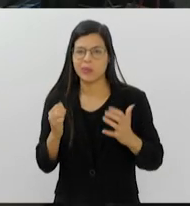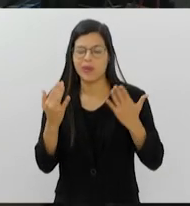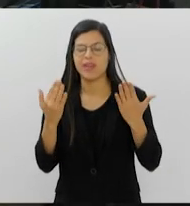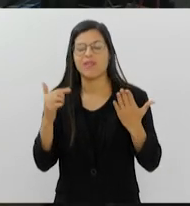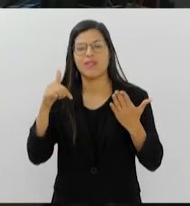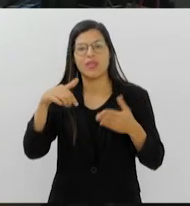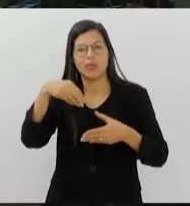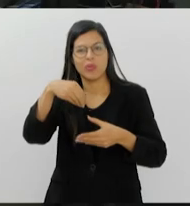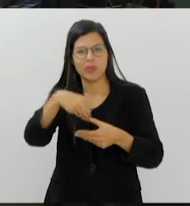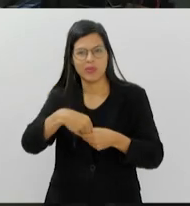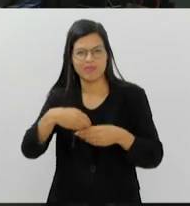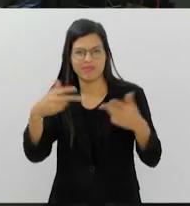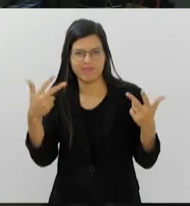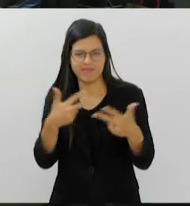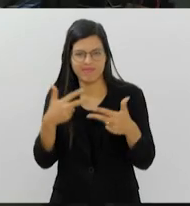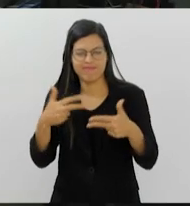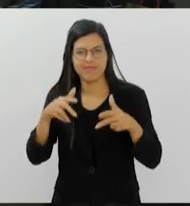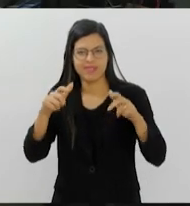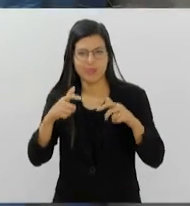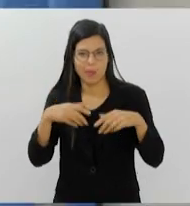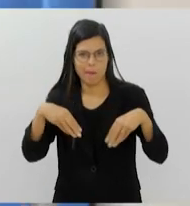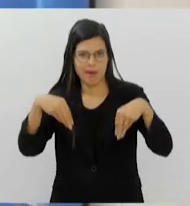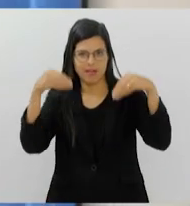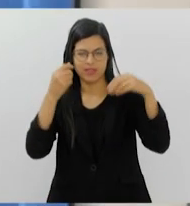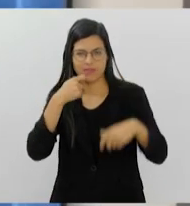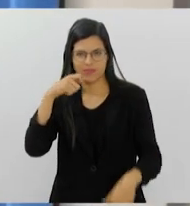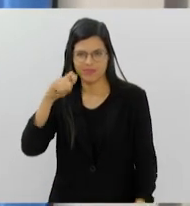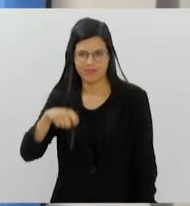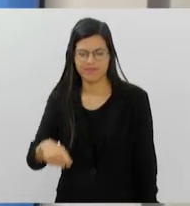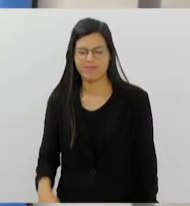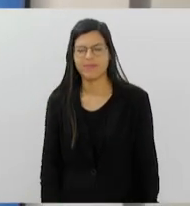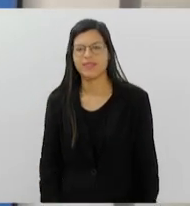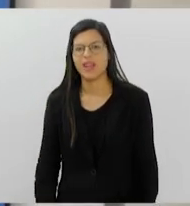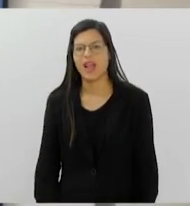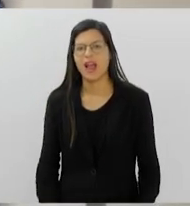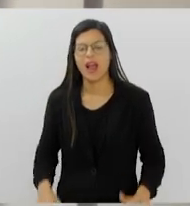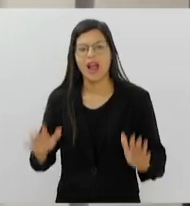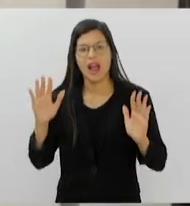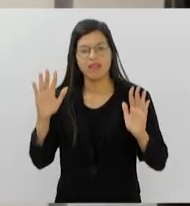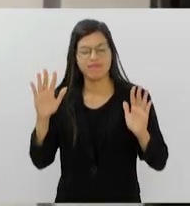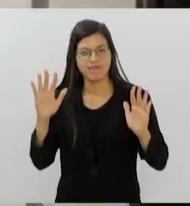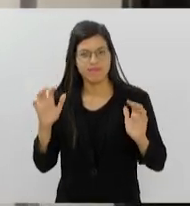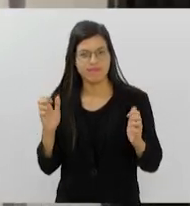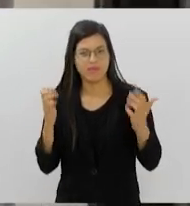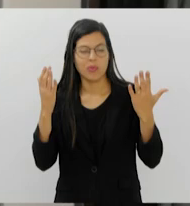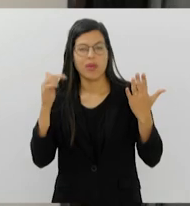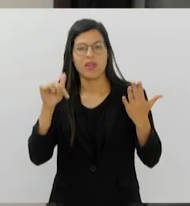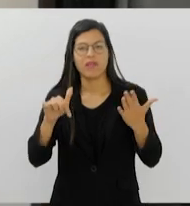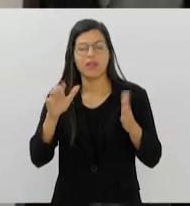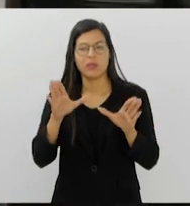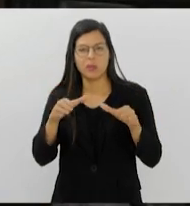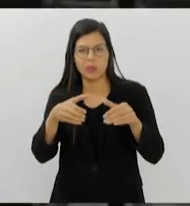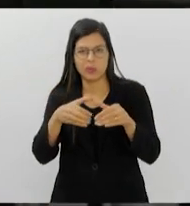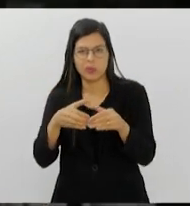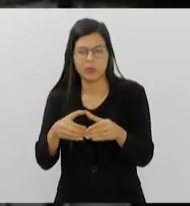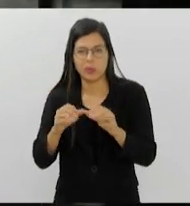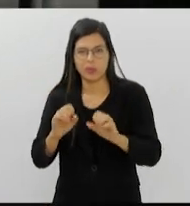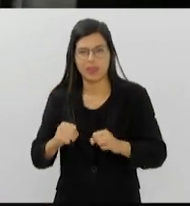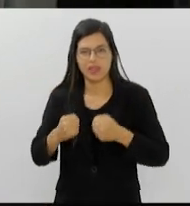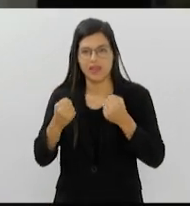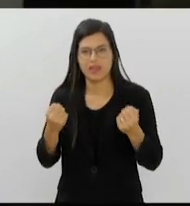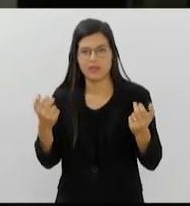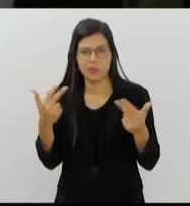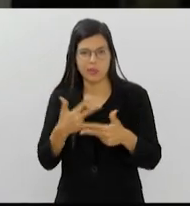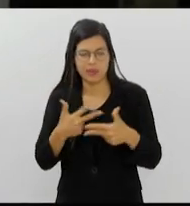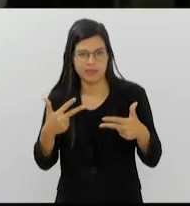que aconteceu na sede histórica da Alerj. A celebração foi uma ação da Frente Parlamentar em Defesa do Hip Hop em parceria